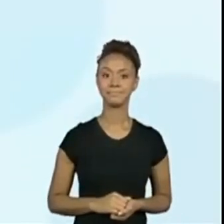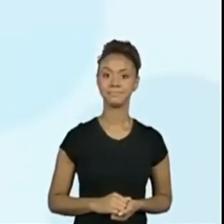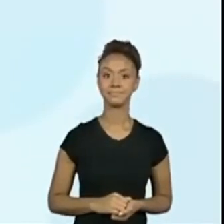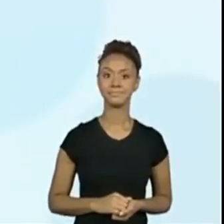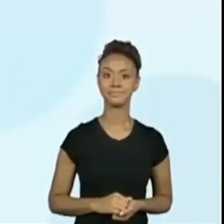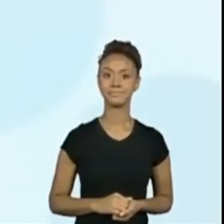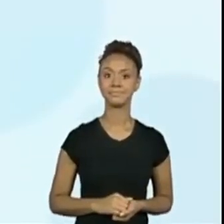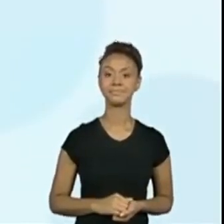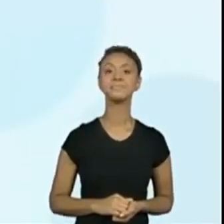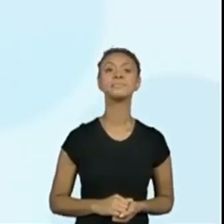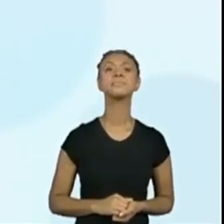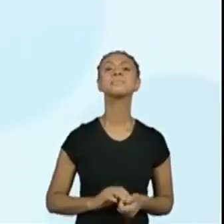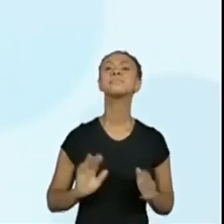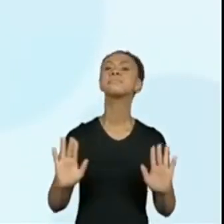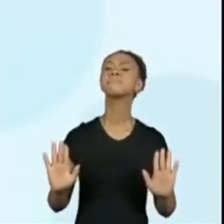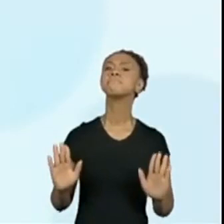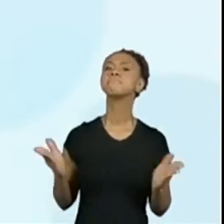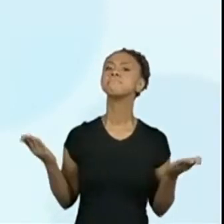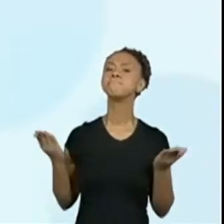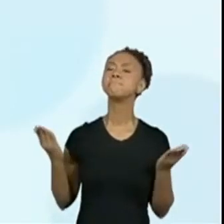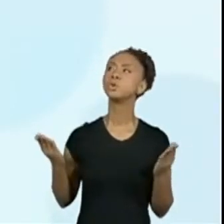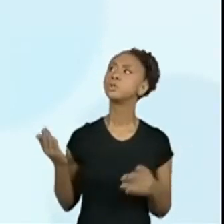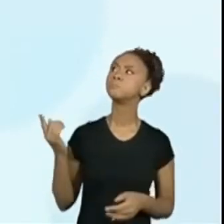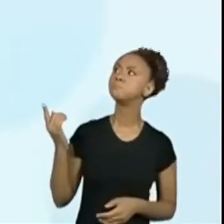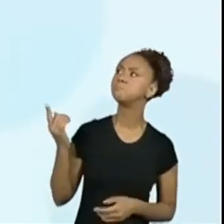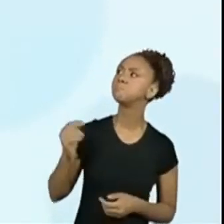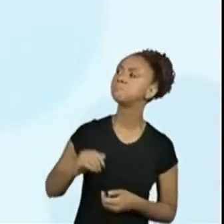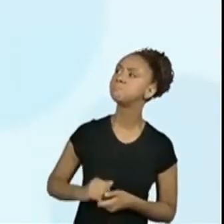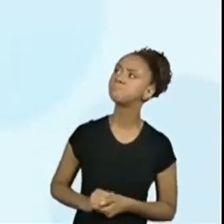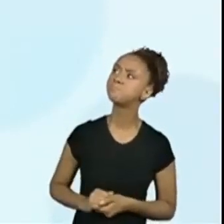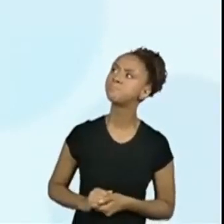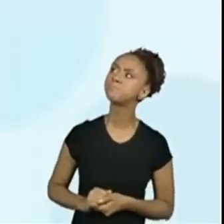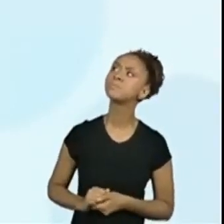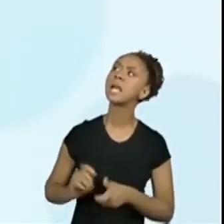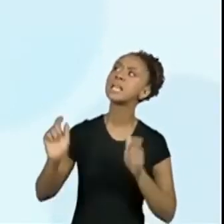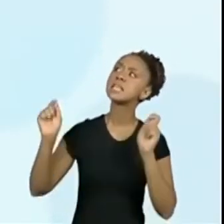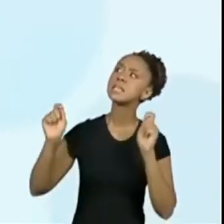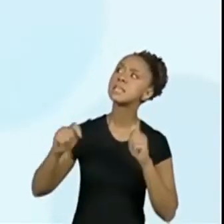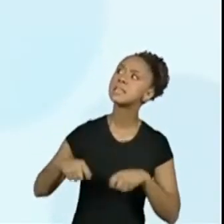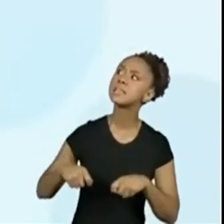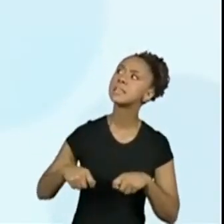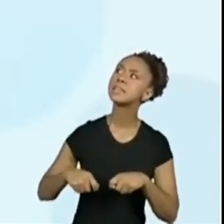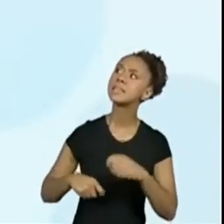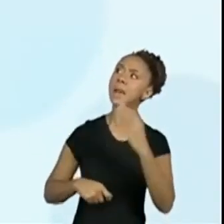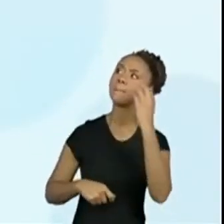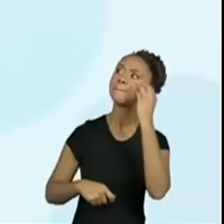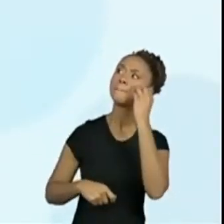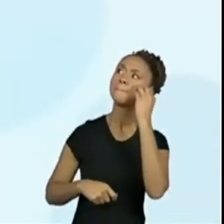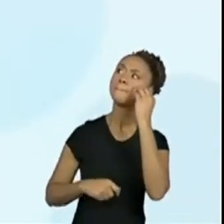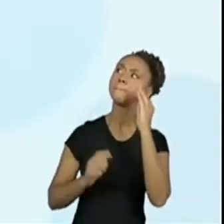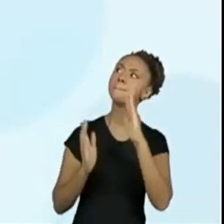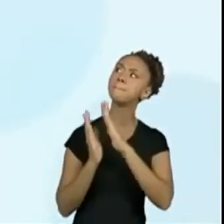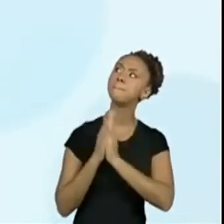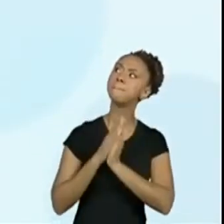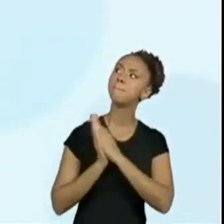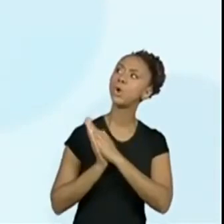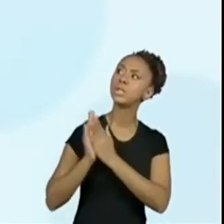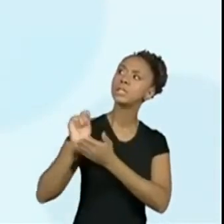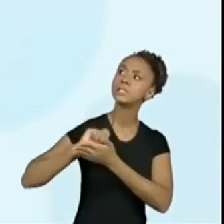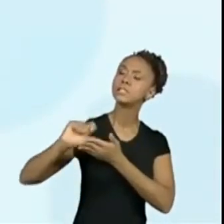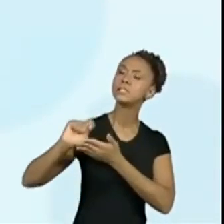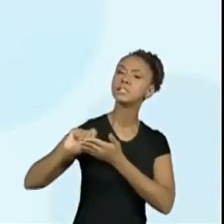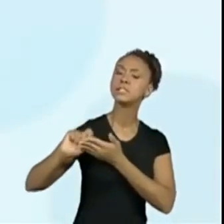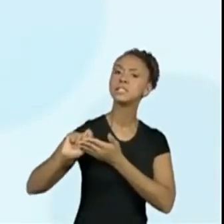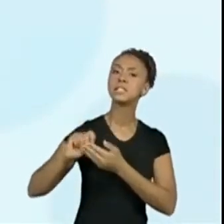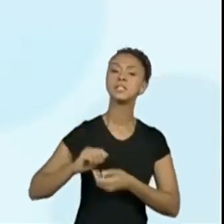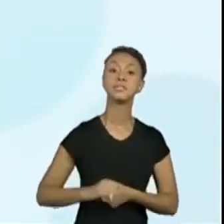Que, quais as letras vai me ajudar a escrever o bo do boneca que tem bola? O B e o